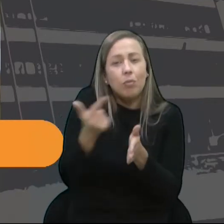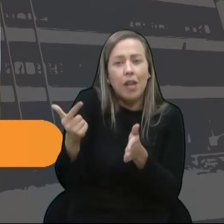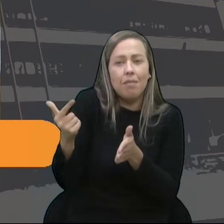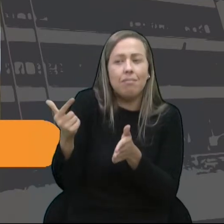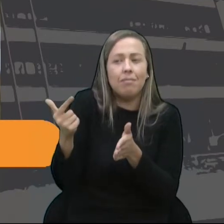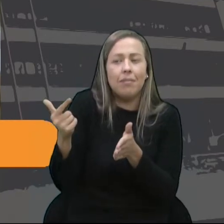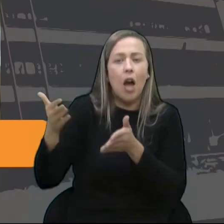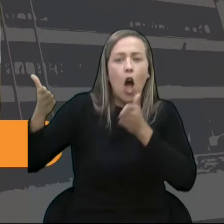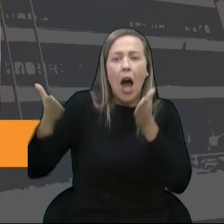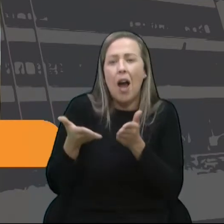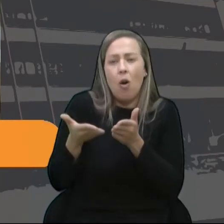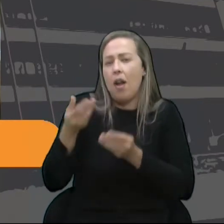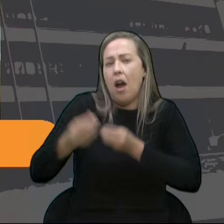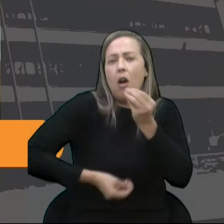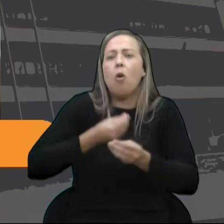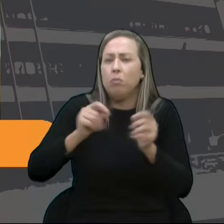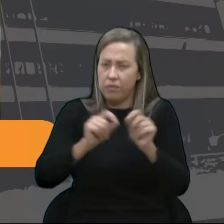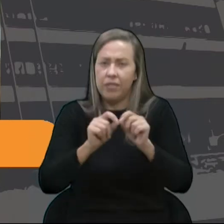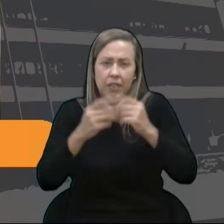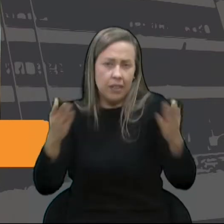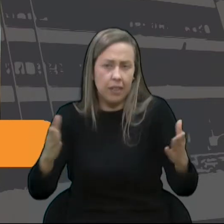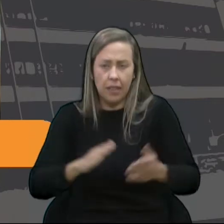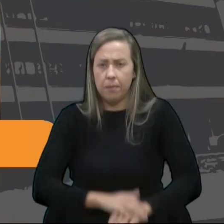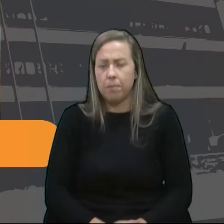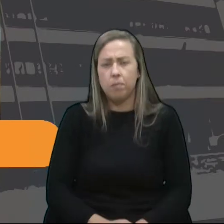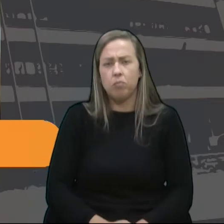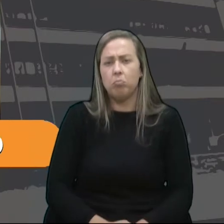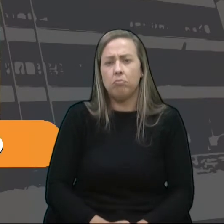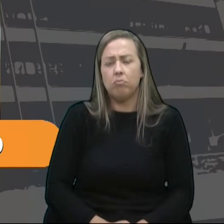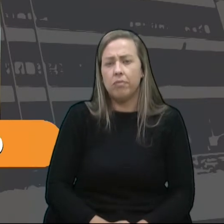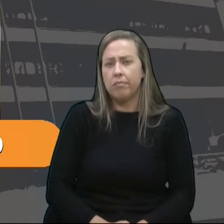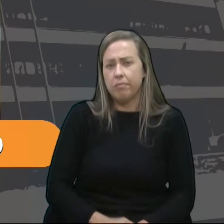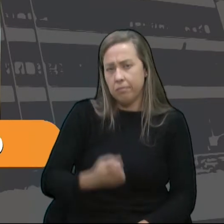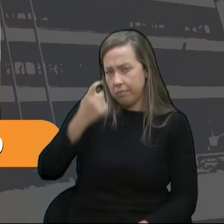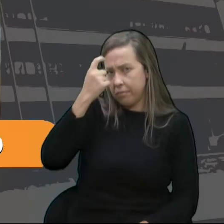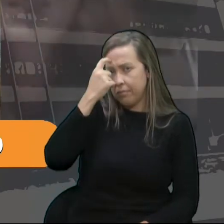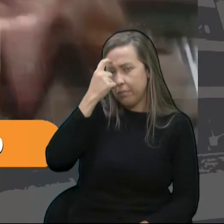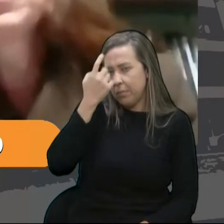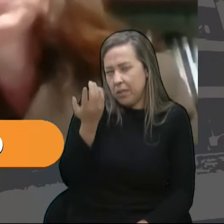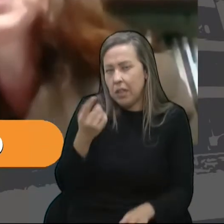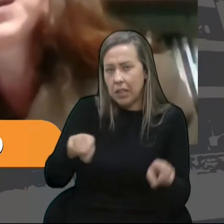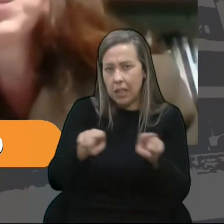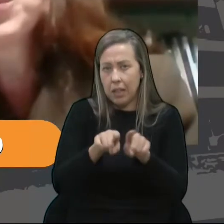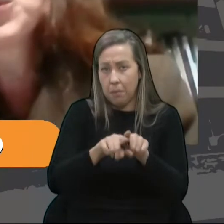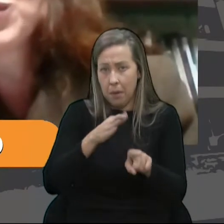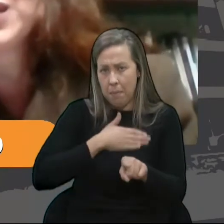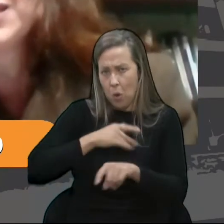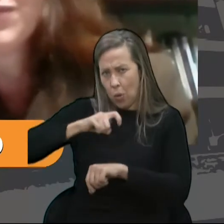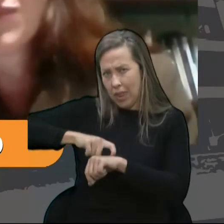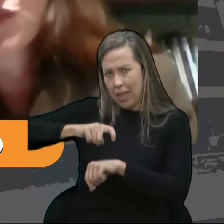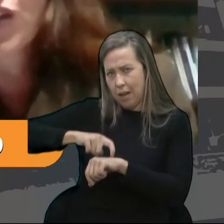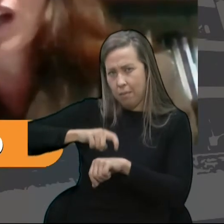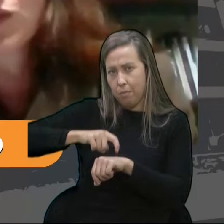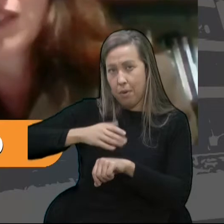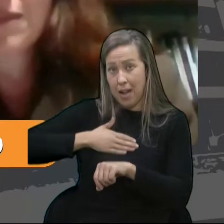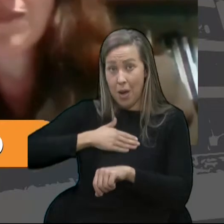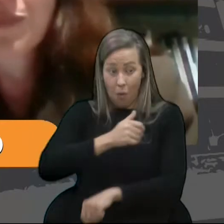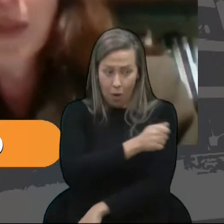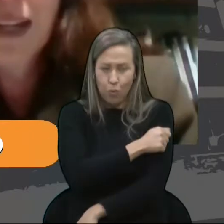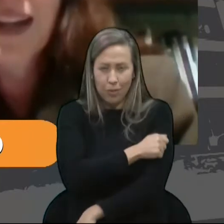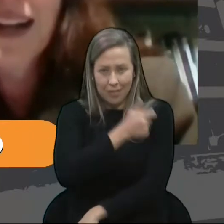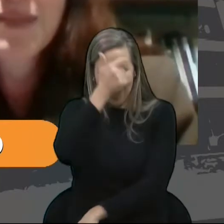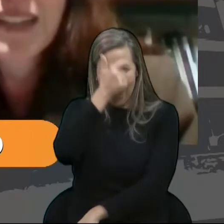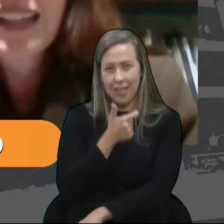né? Pensando também na questão desde que mudou, assim, do meu tempo de aluna